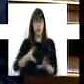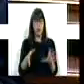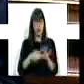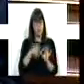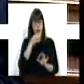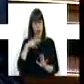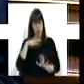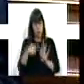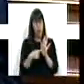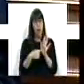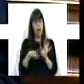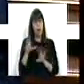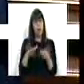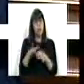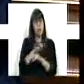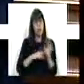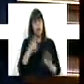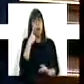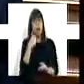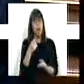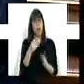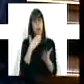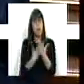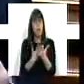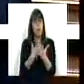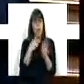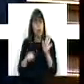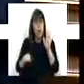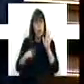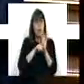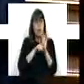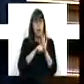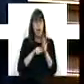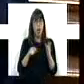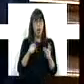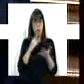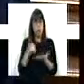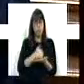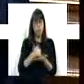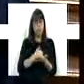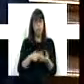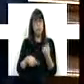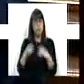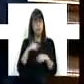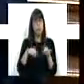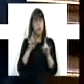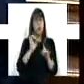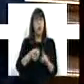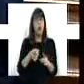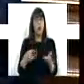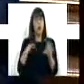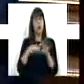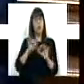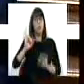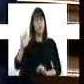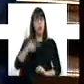refere a Portugal, a Comissão Europeia reconheceu os efeitos profundamente negativos das suas receitas e, sobretudo, daquelas que